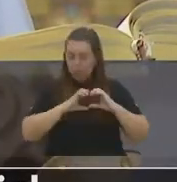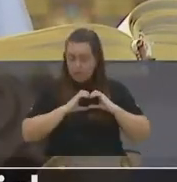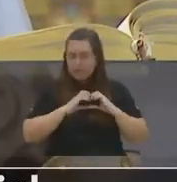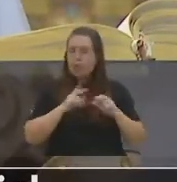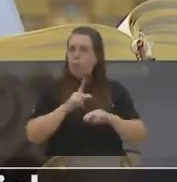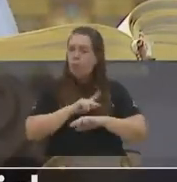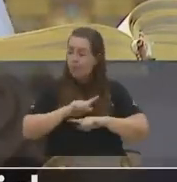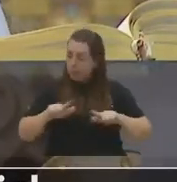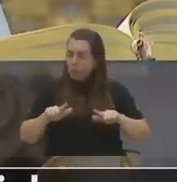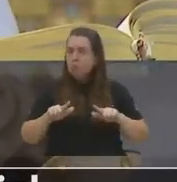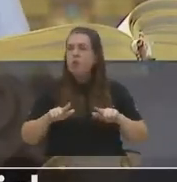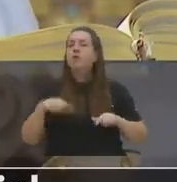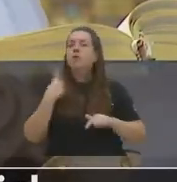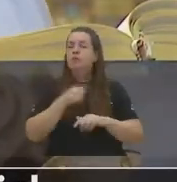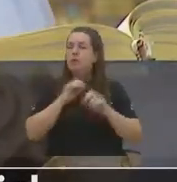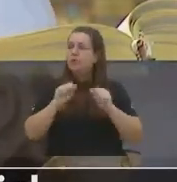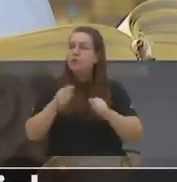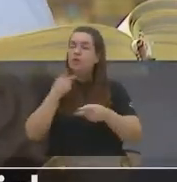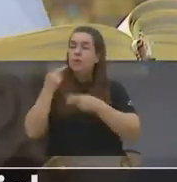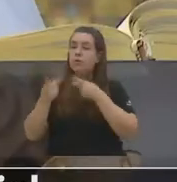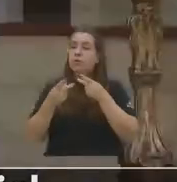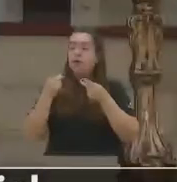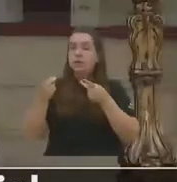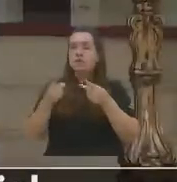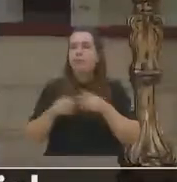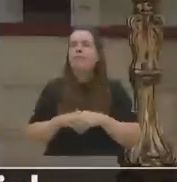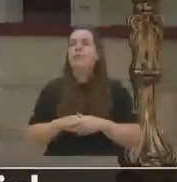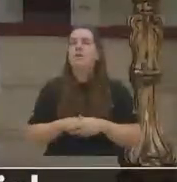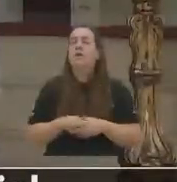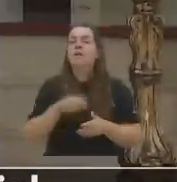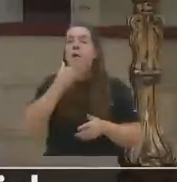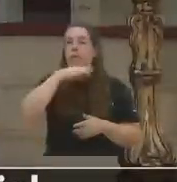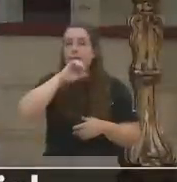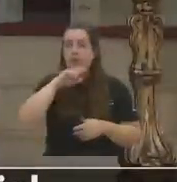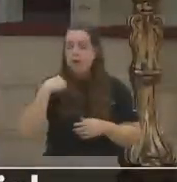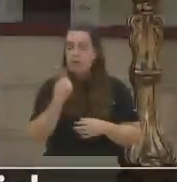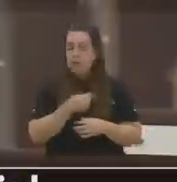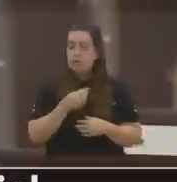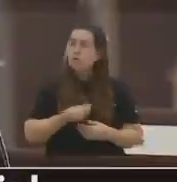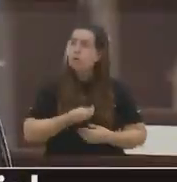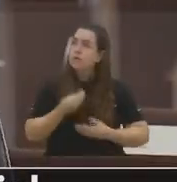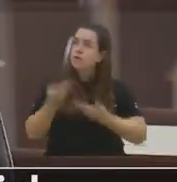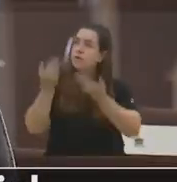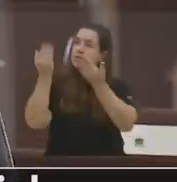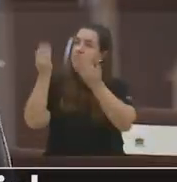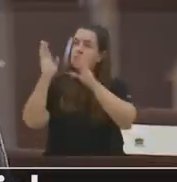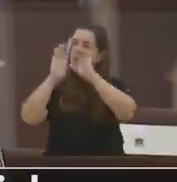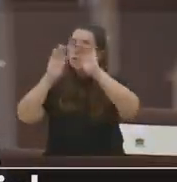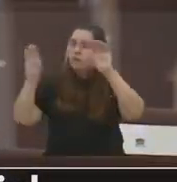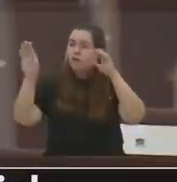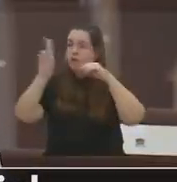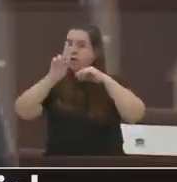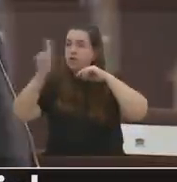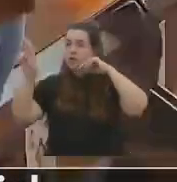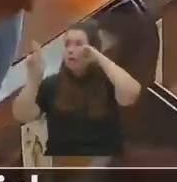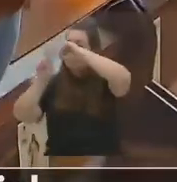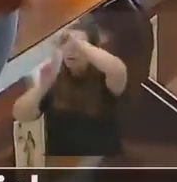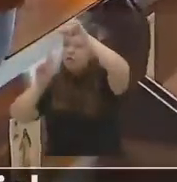nós podemos todos juntos dizer a uma só voz assim: Pai nosso, que estais nos